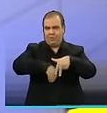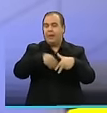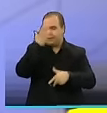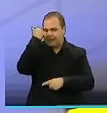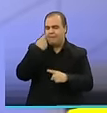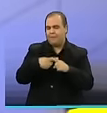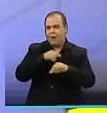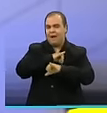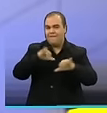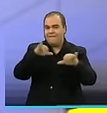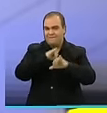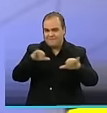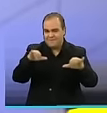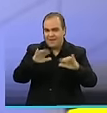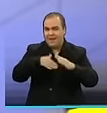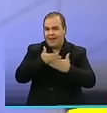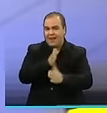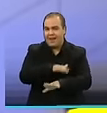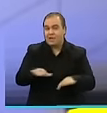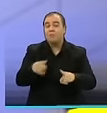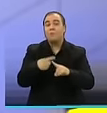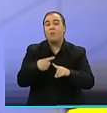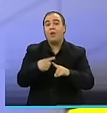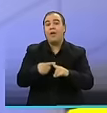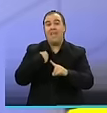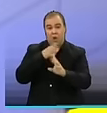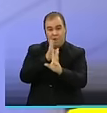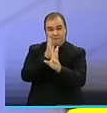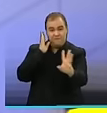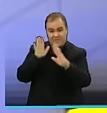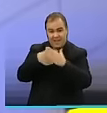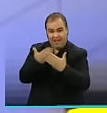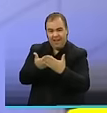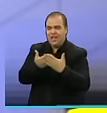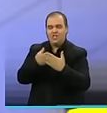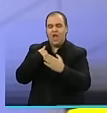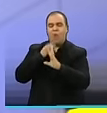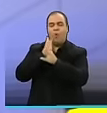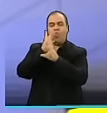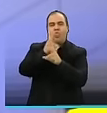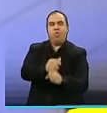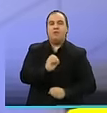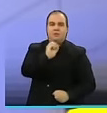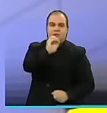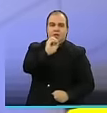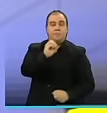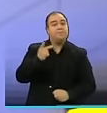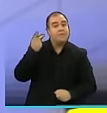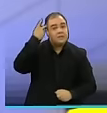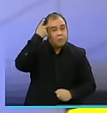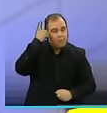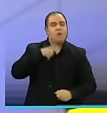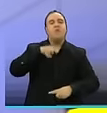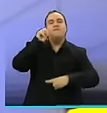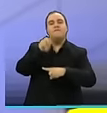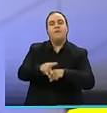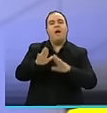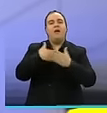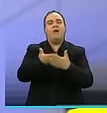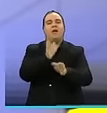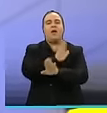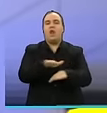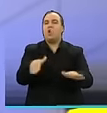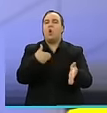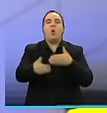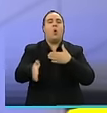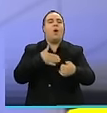creche? Porque eu zelei a fila de creche. Querem desqualificar a maior política pública que nós fizemos. Ele não respondeu a acusação, Paulo, mas deu uma boa invertida. Vaga de creche para todas